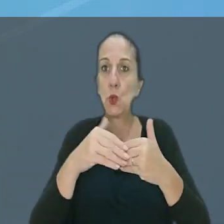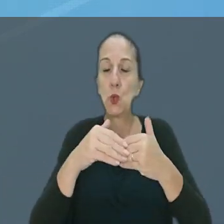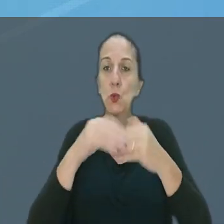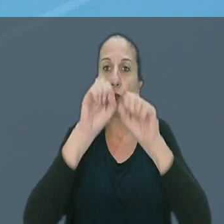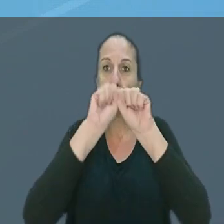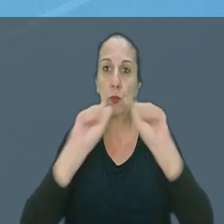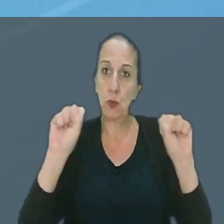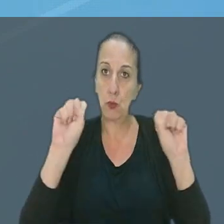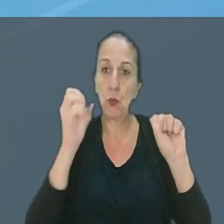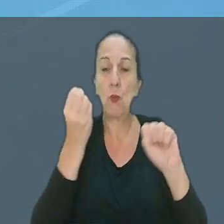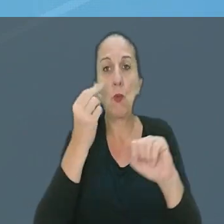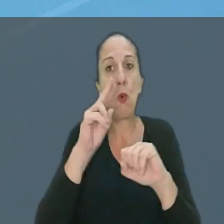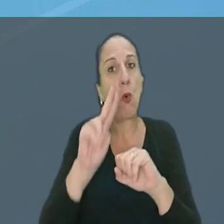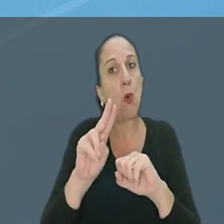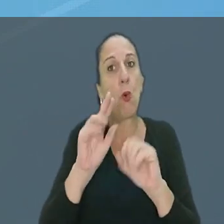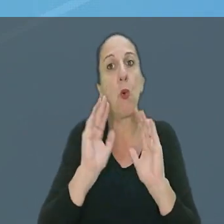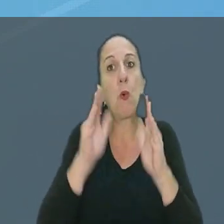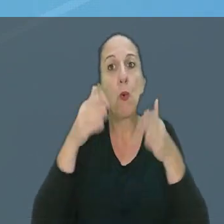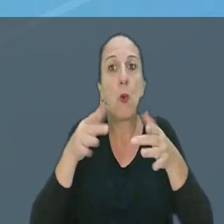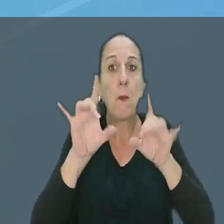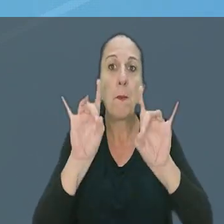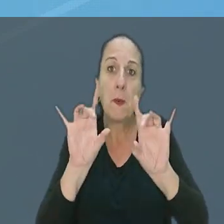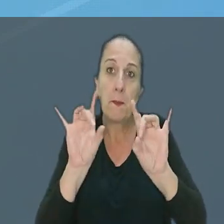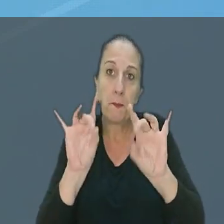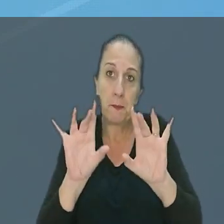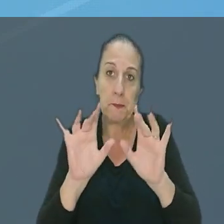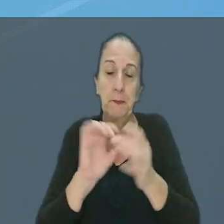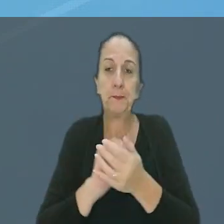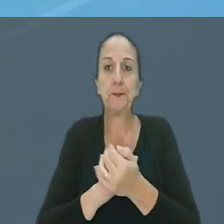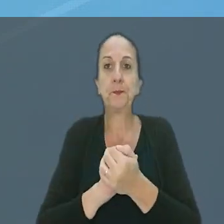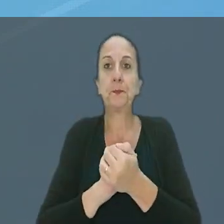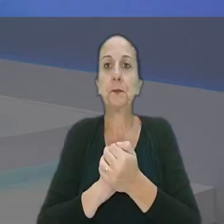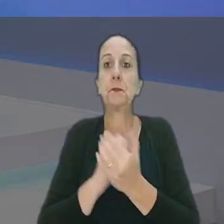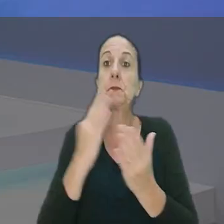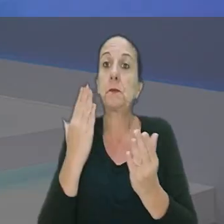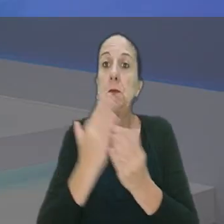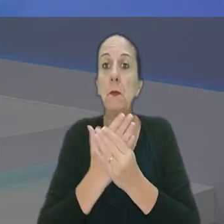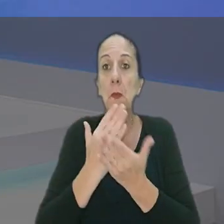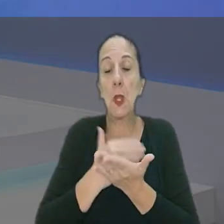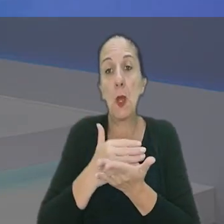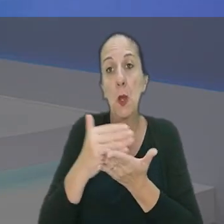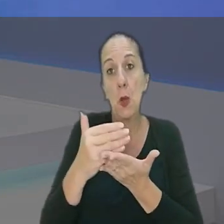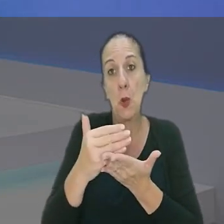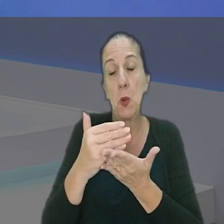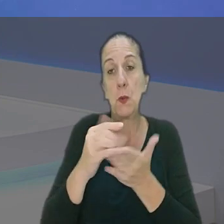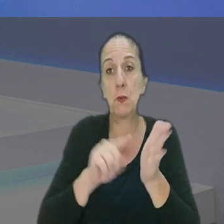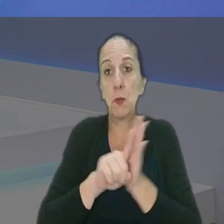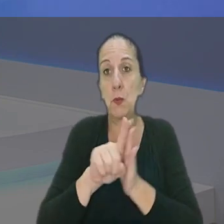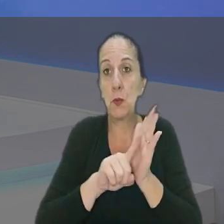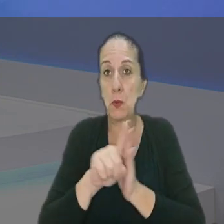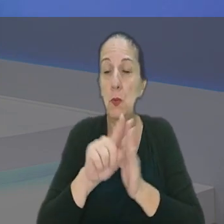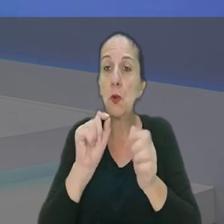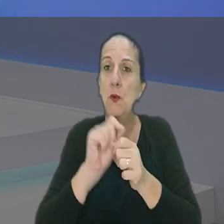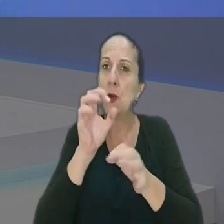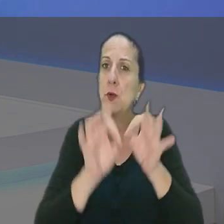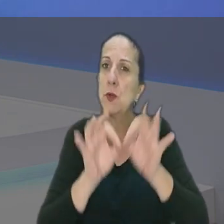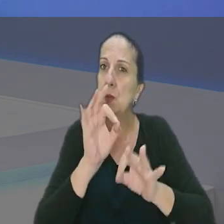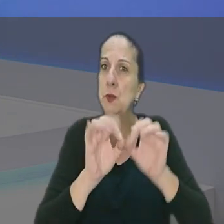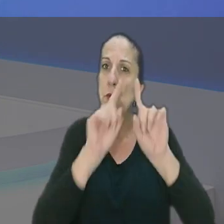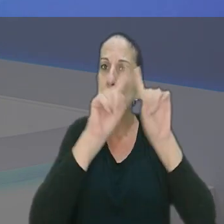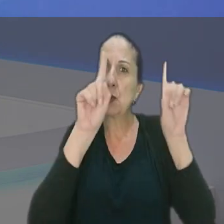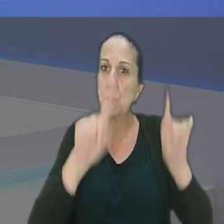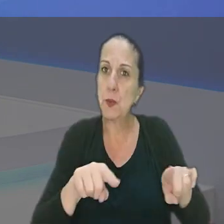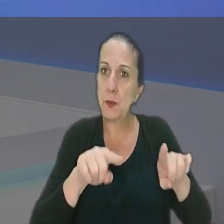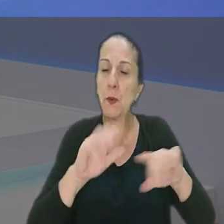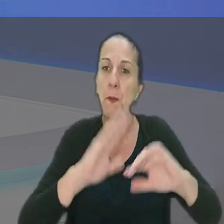absoluta dos membros do tribunal ou do respectivo órgão especial. O processo que deu origem ao questionamento foi